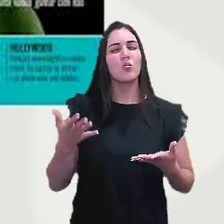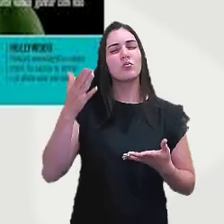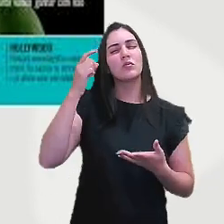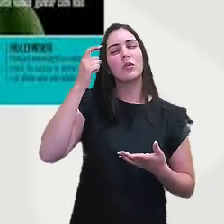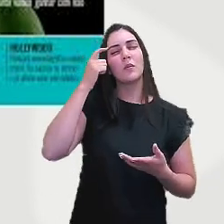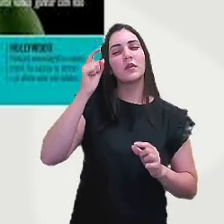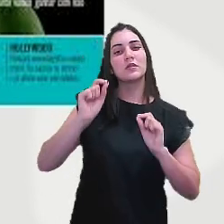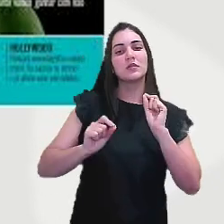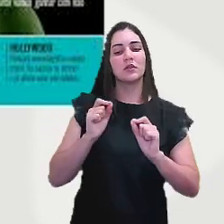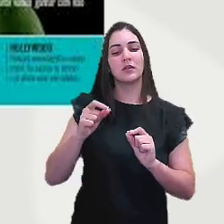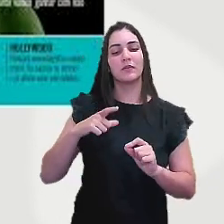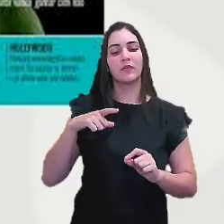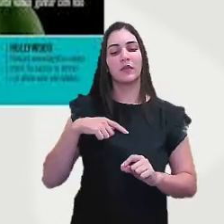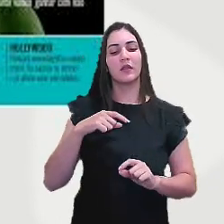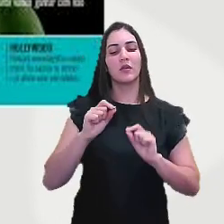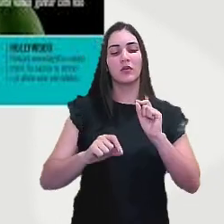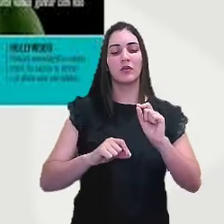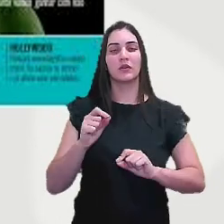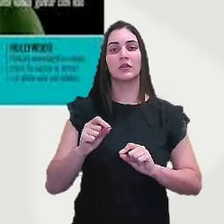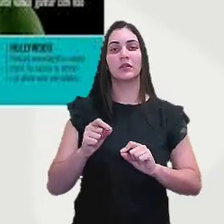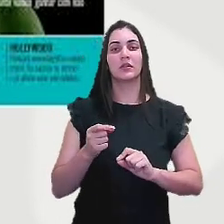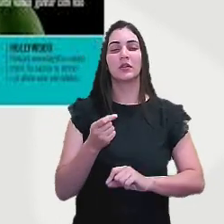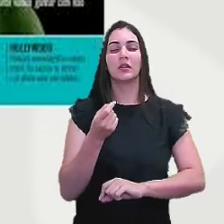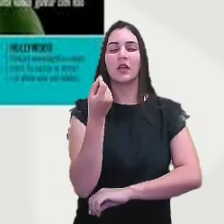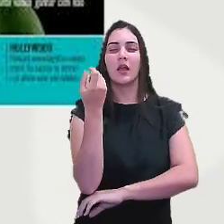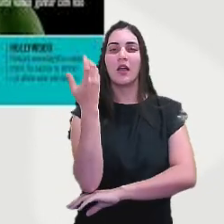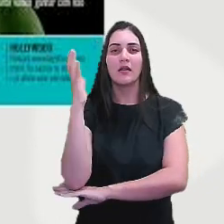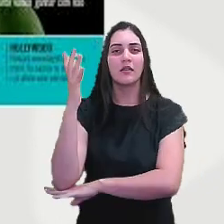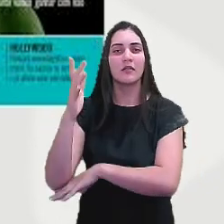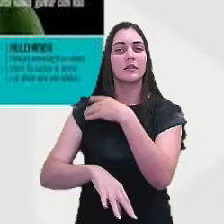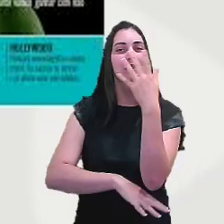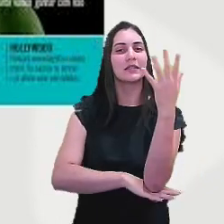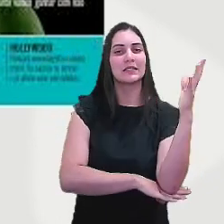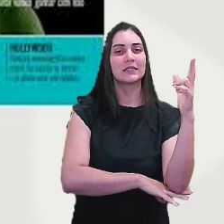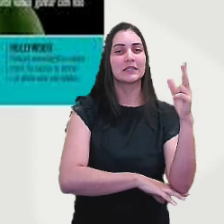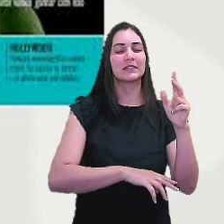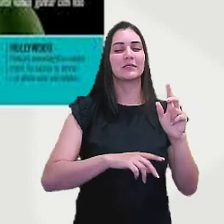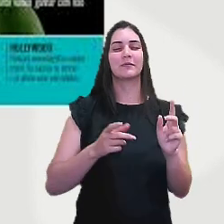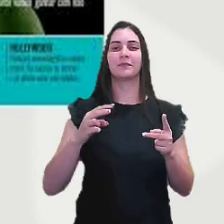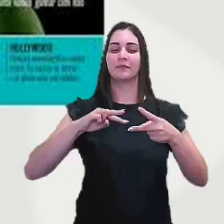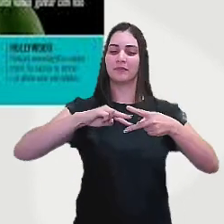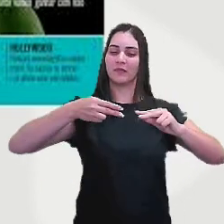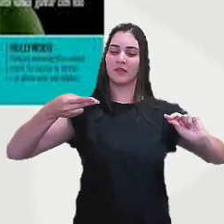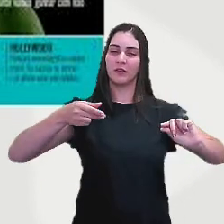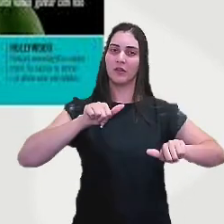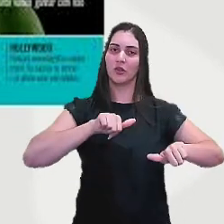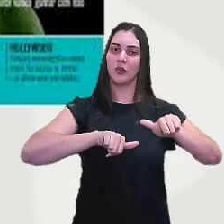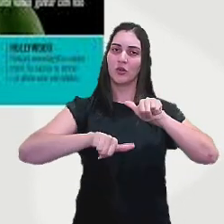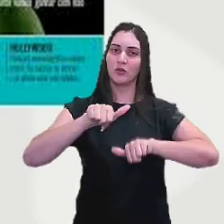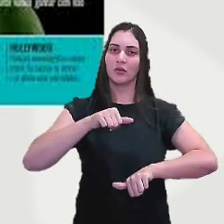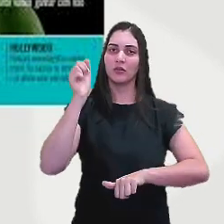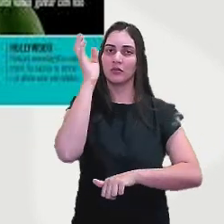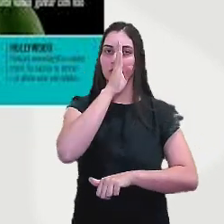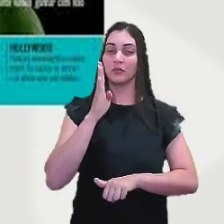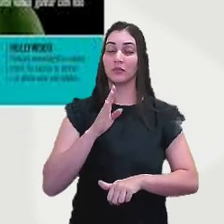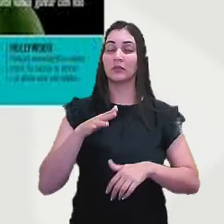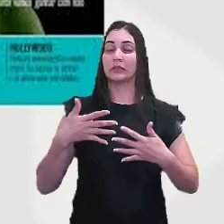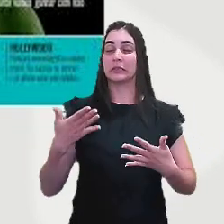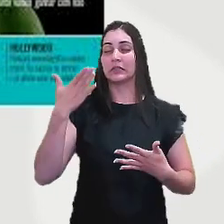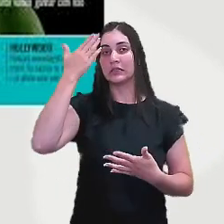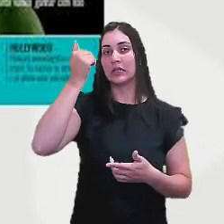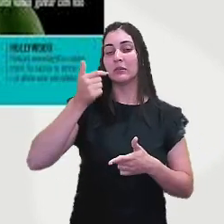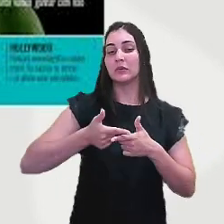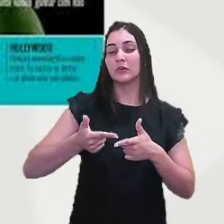aqui, plantações geneticamente modificadas no Brasil. Todo mundo sabe que o problema da